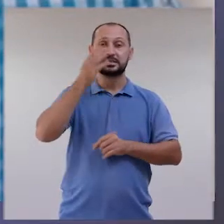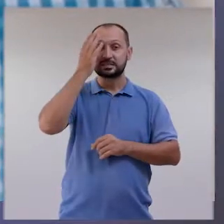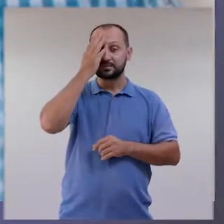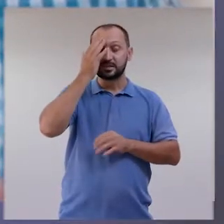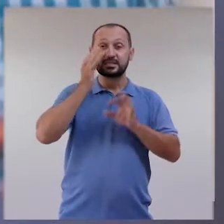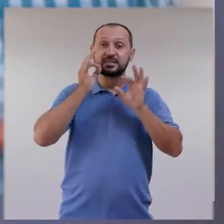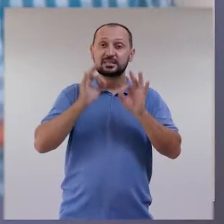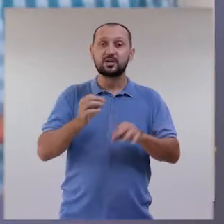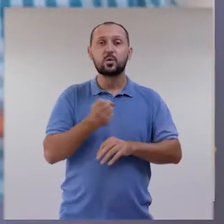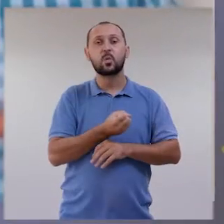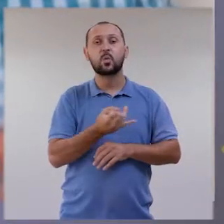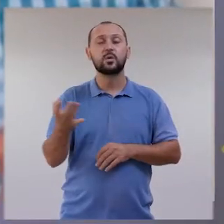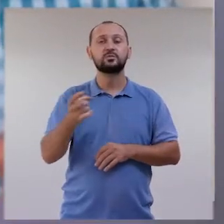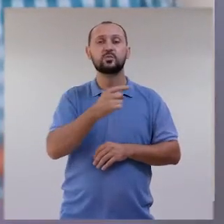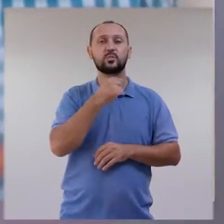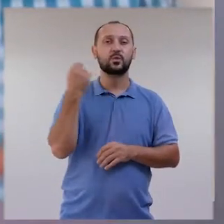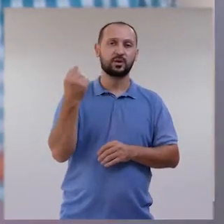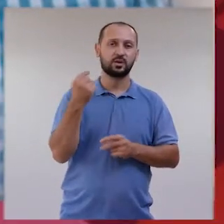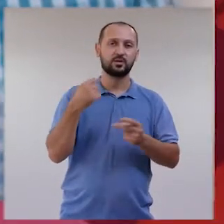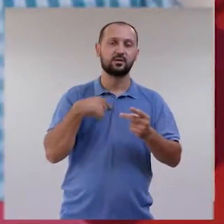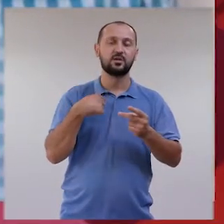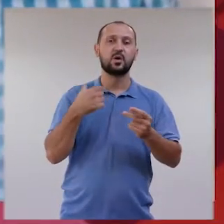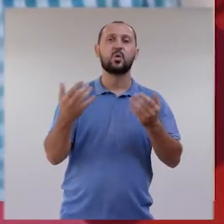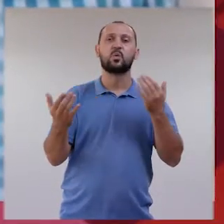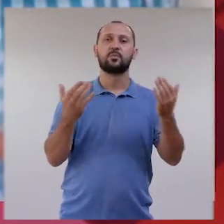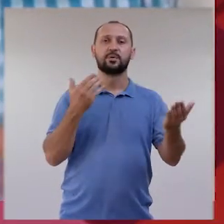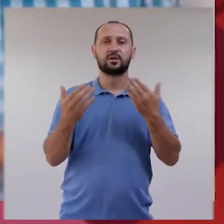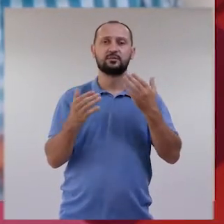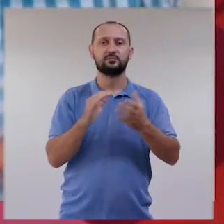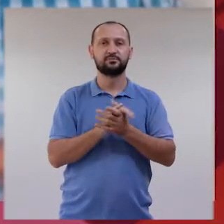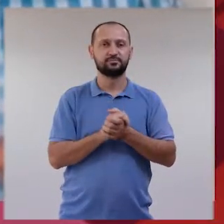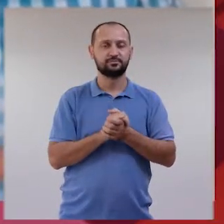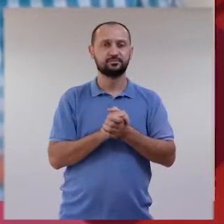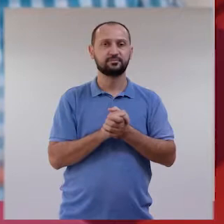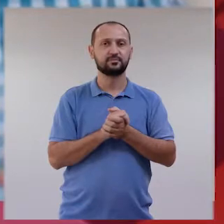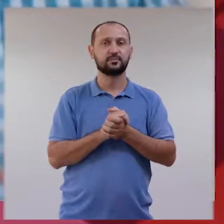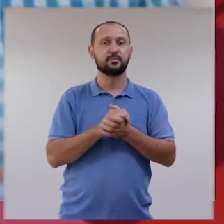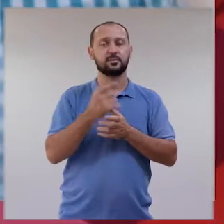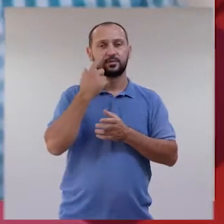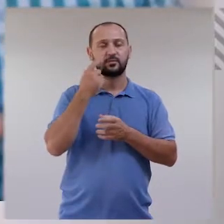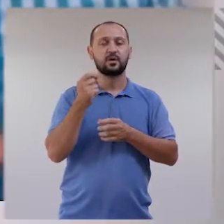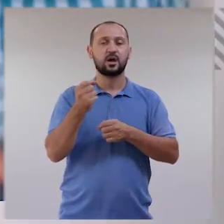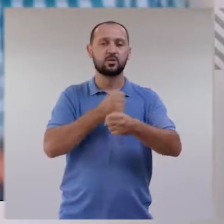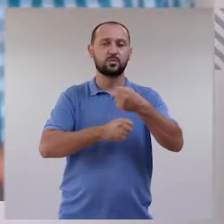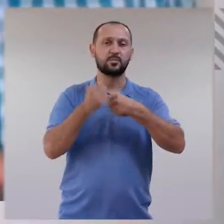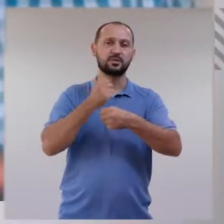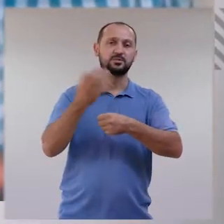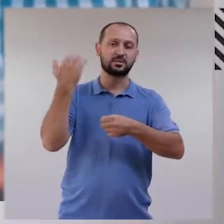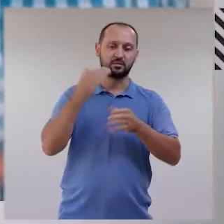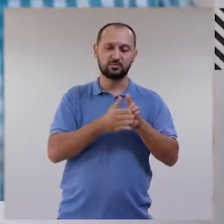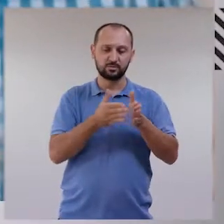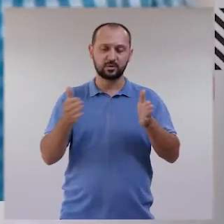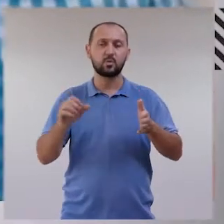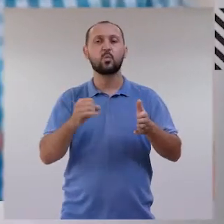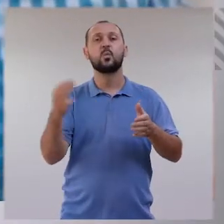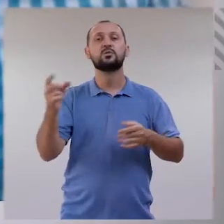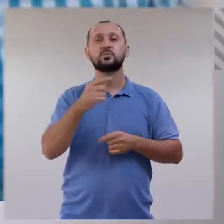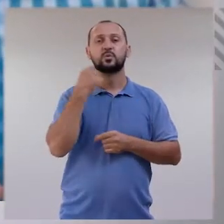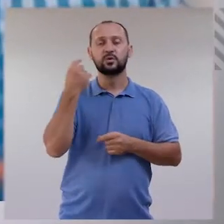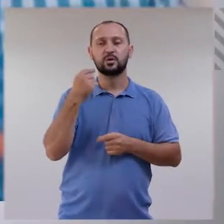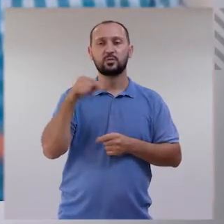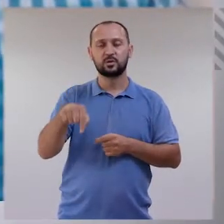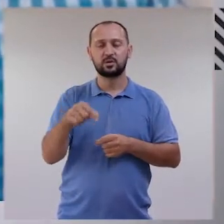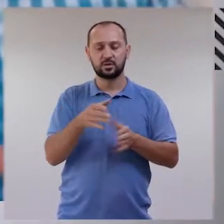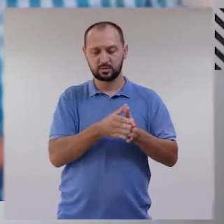você ter certeza quantas pessoas morreram e você ter um comparativo, você teria que ver quantos que morreram no ano passado, nesse